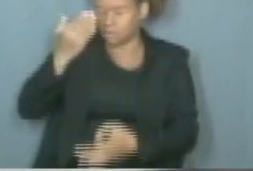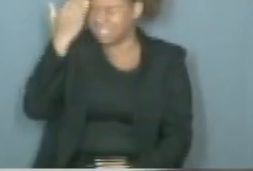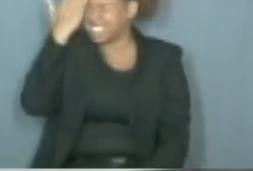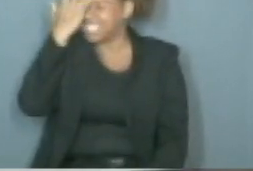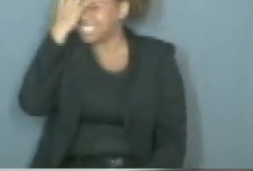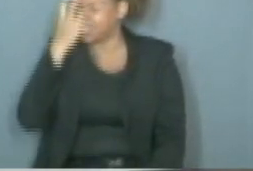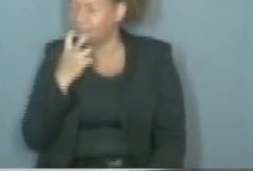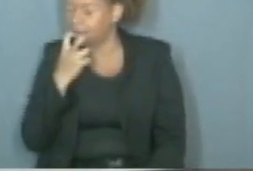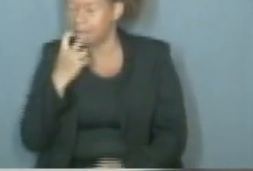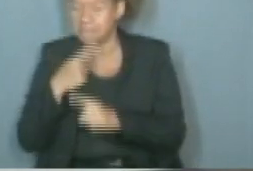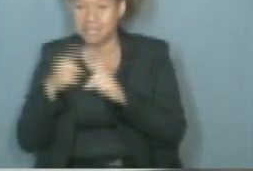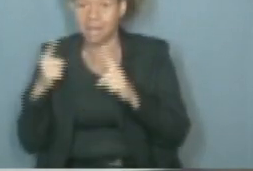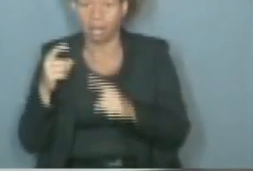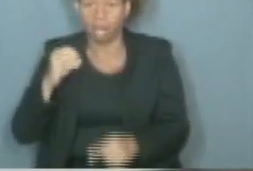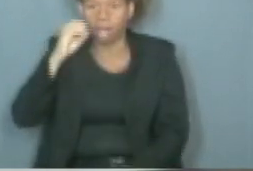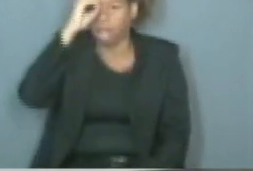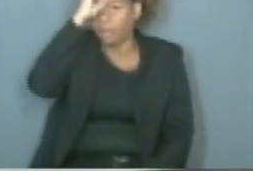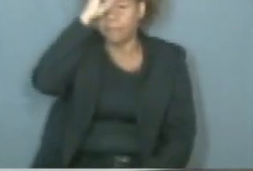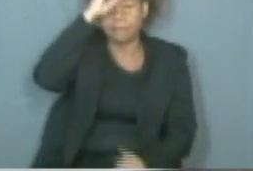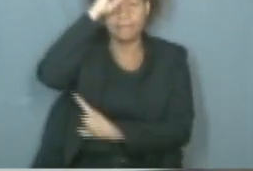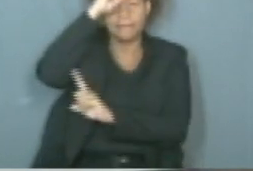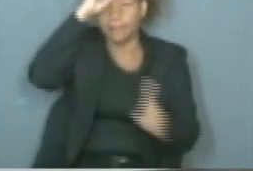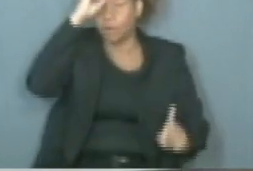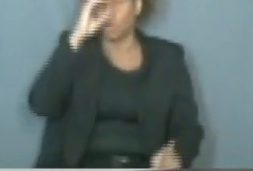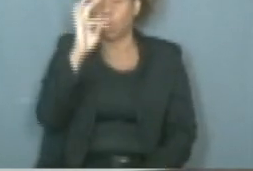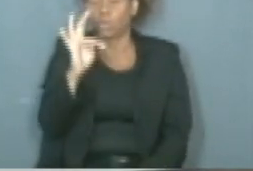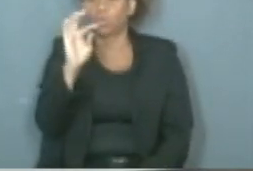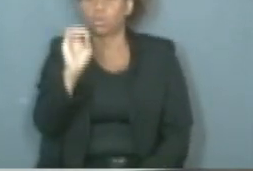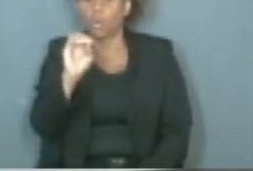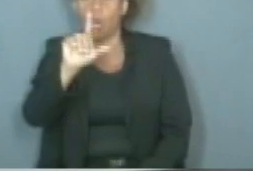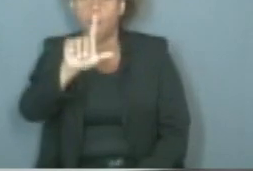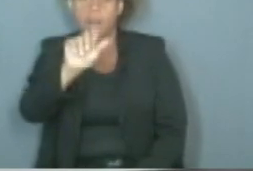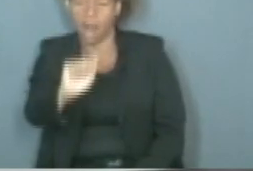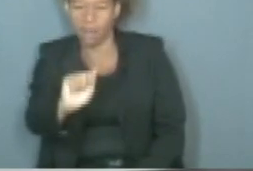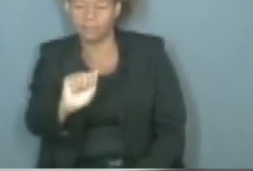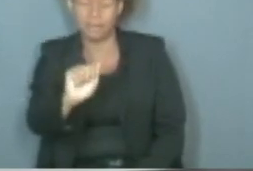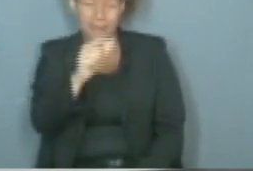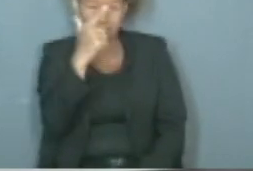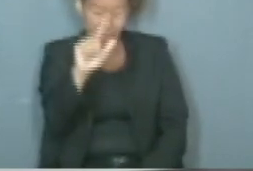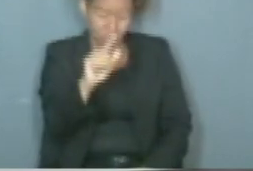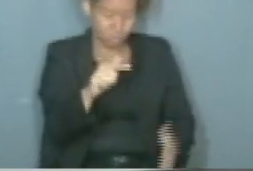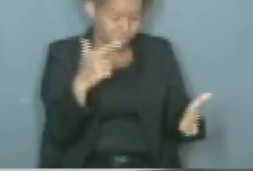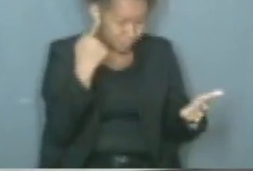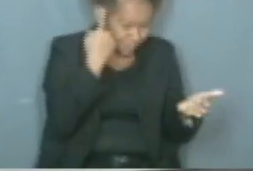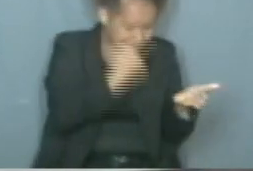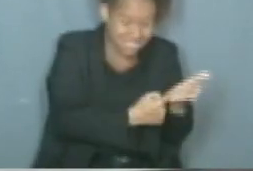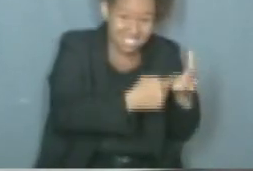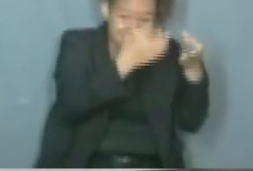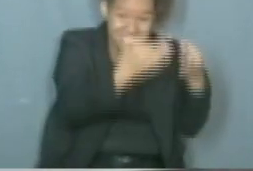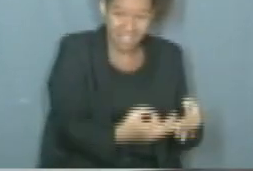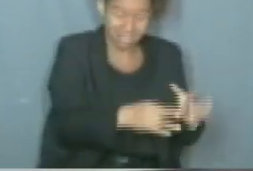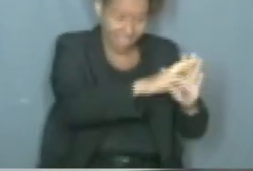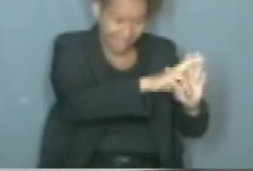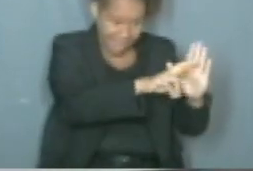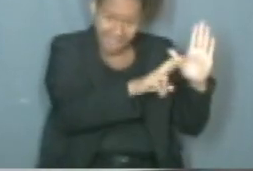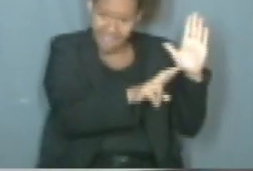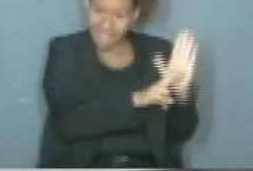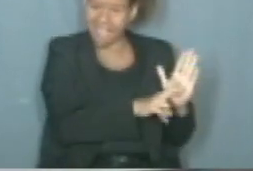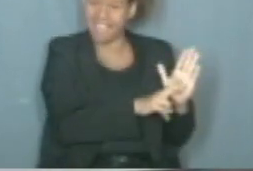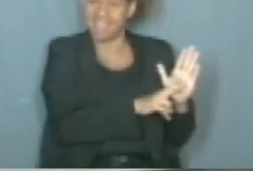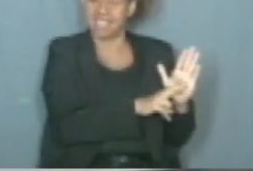é tola. E depois de ter descumprido uma medida cautelar por uma vez e ter